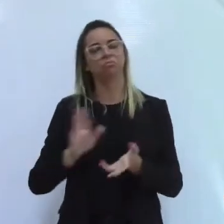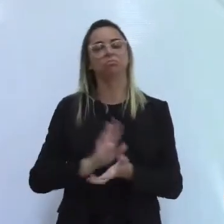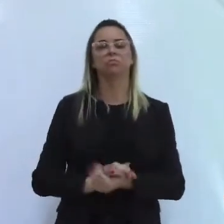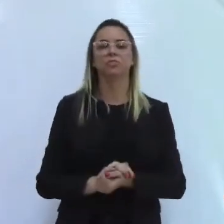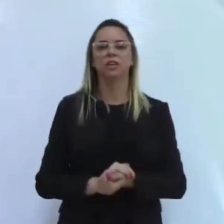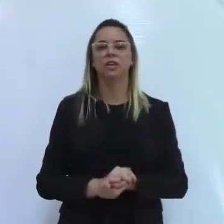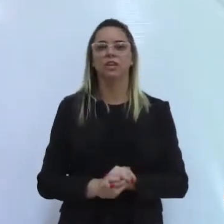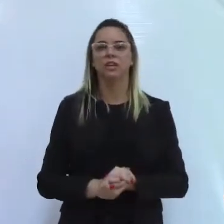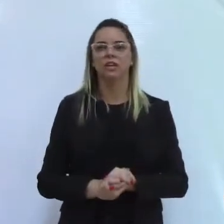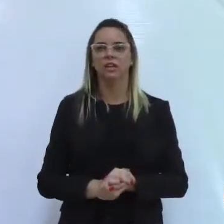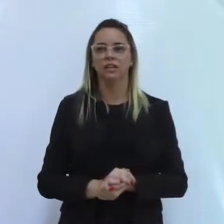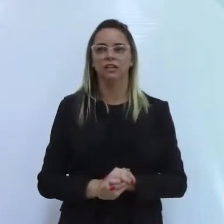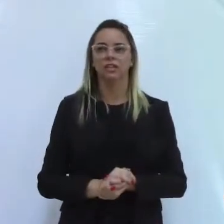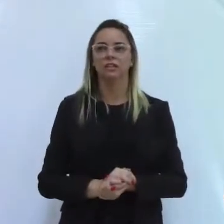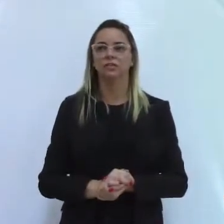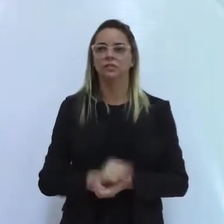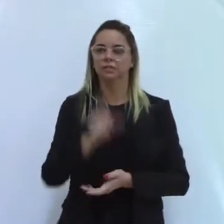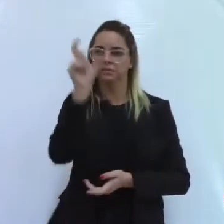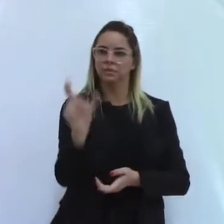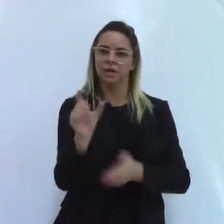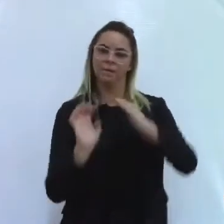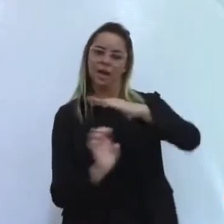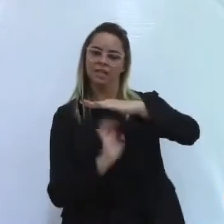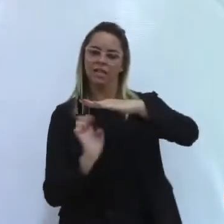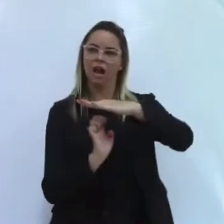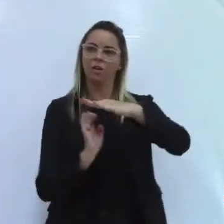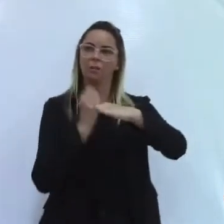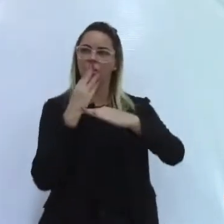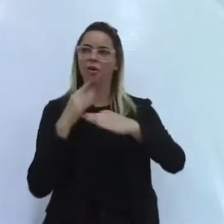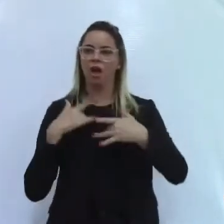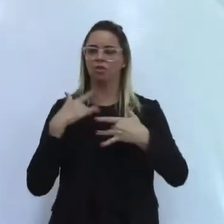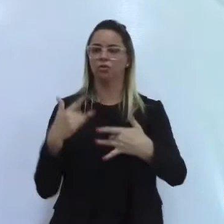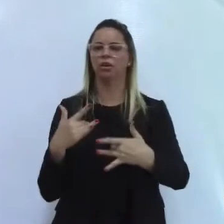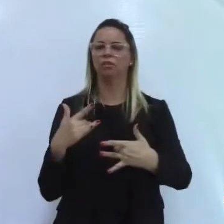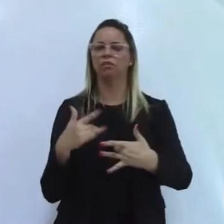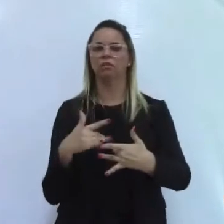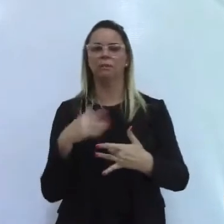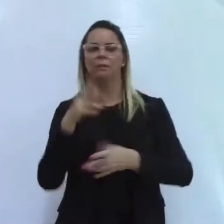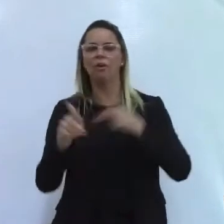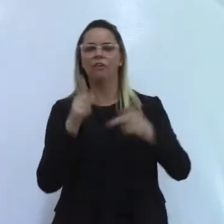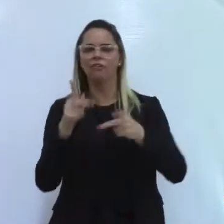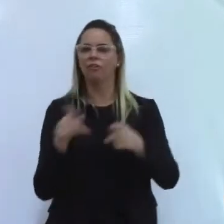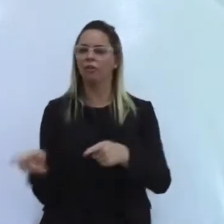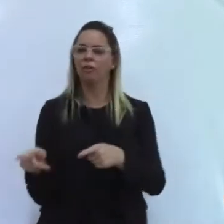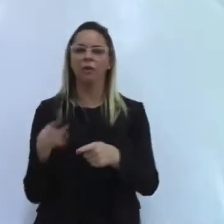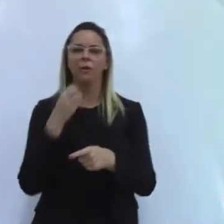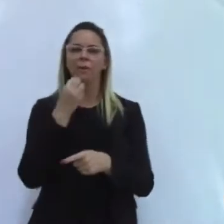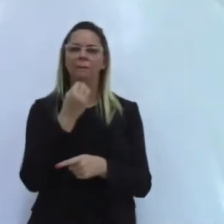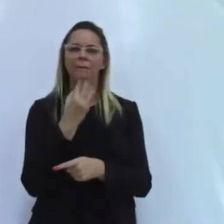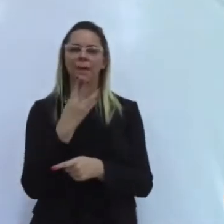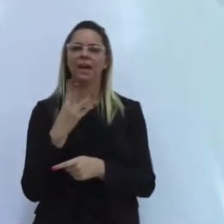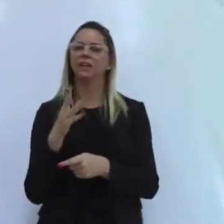Será se vão esculhambar o empresário que faz o bem ao povo por querer fazer o bem a Capoeiras?